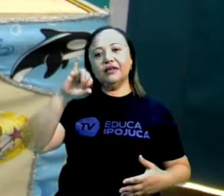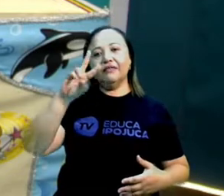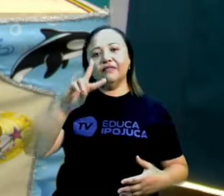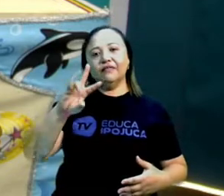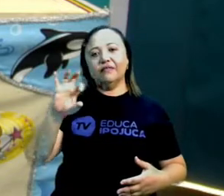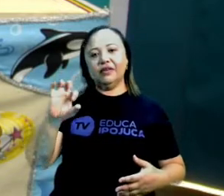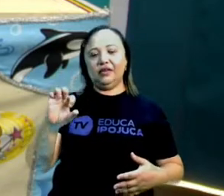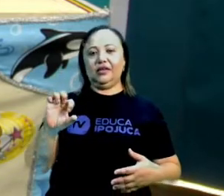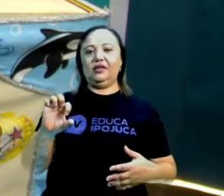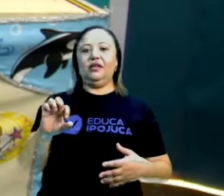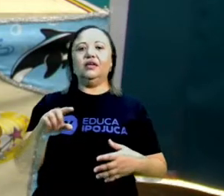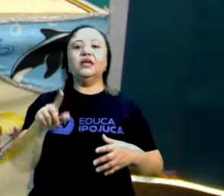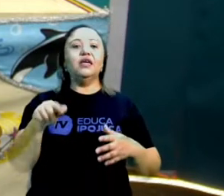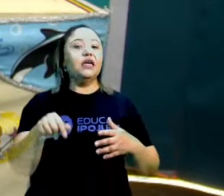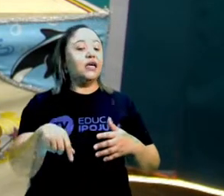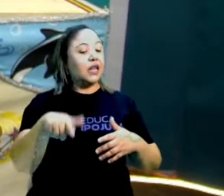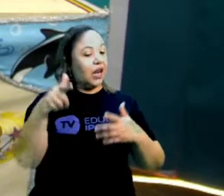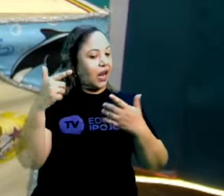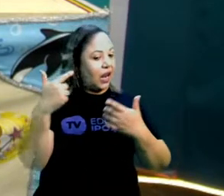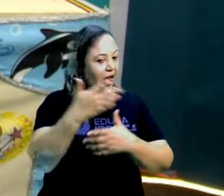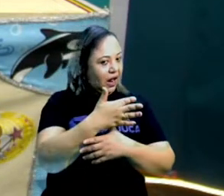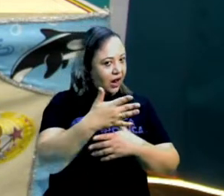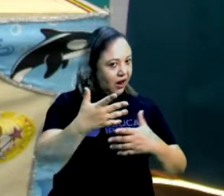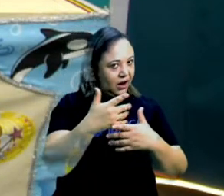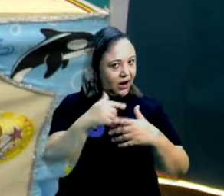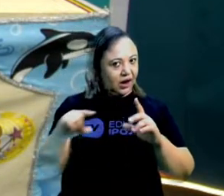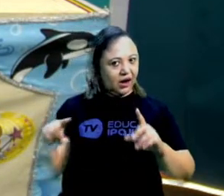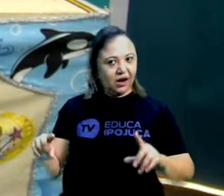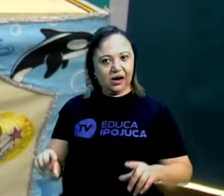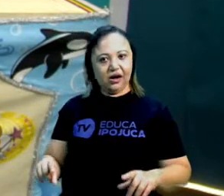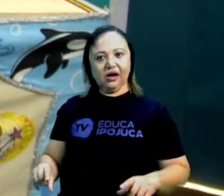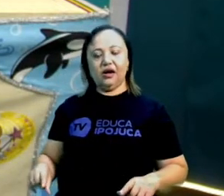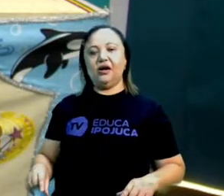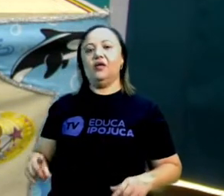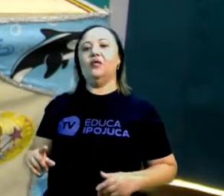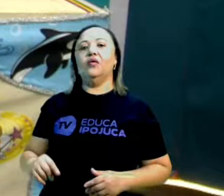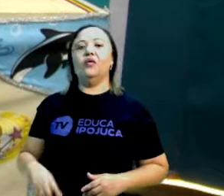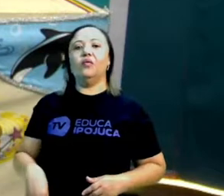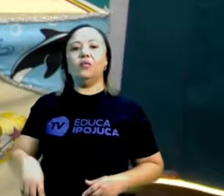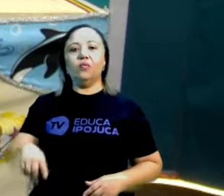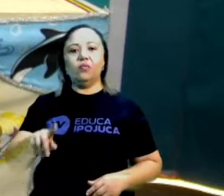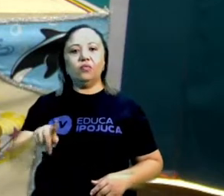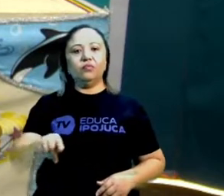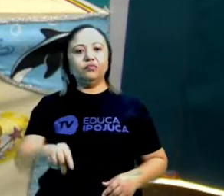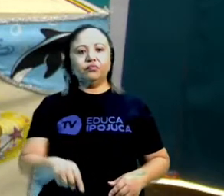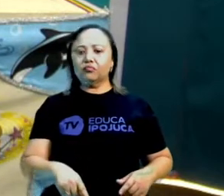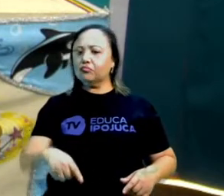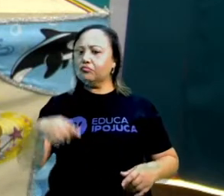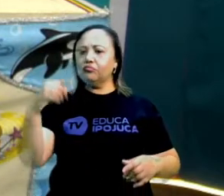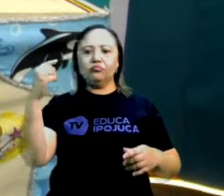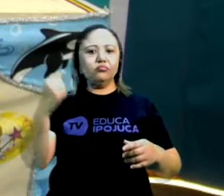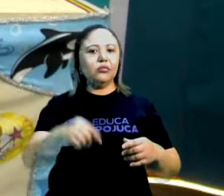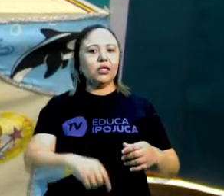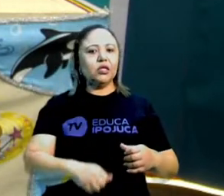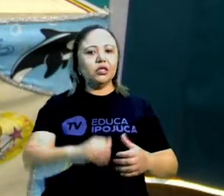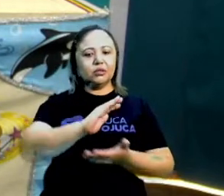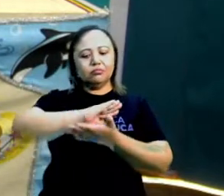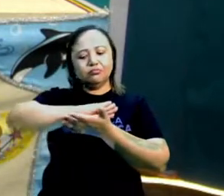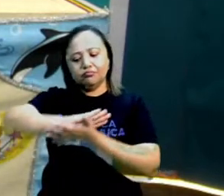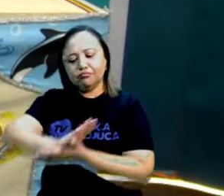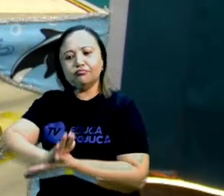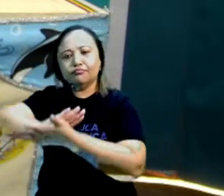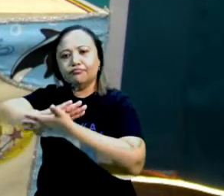Mas nessa cidade de Nínive, leiturinha, era uma cidade que maltratava o povo que falava de